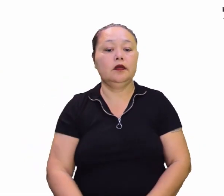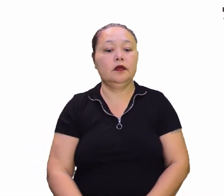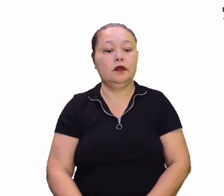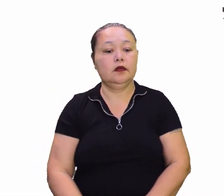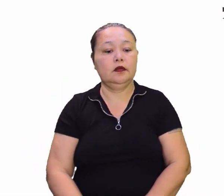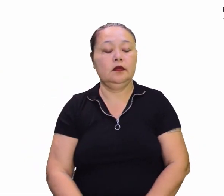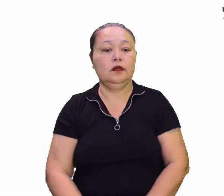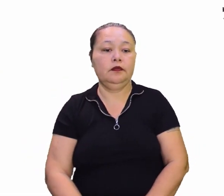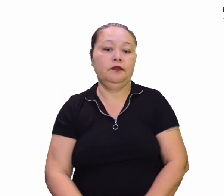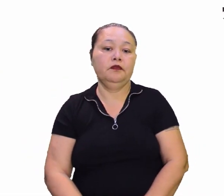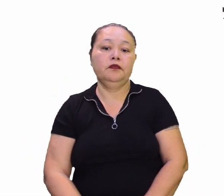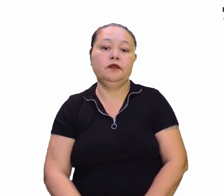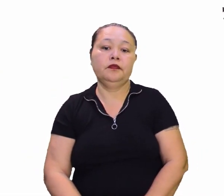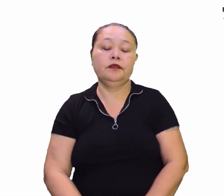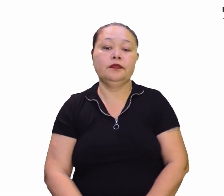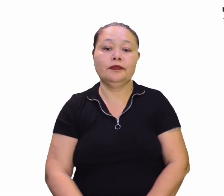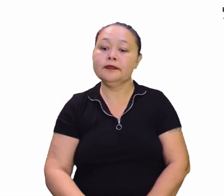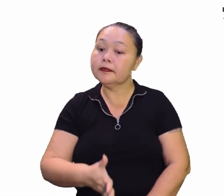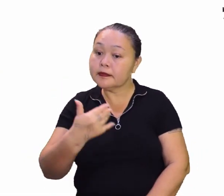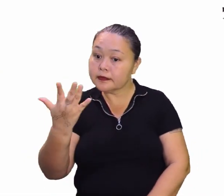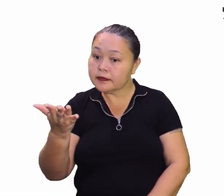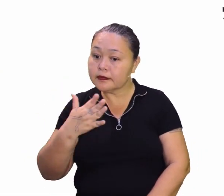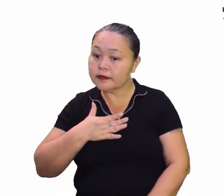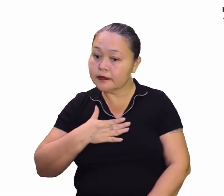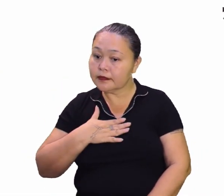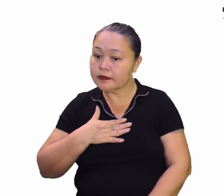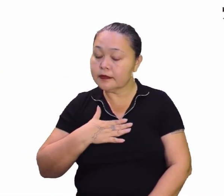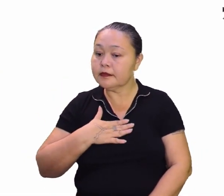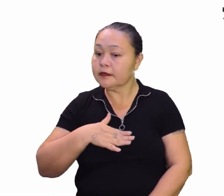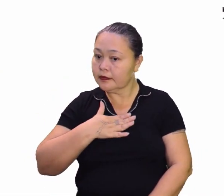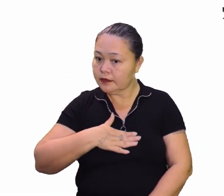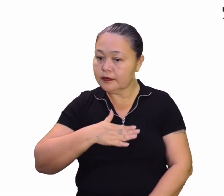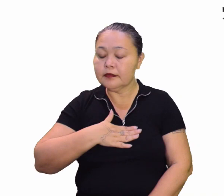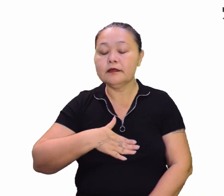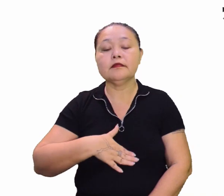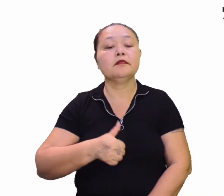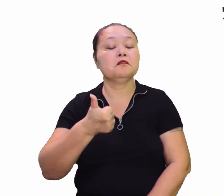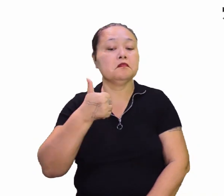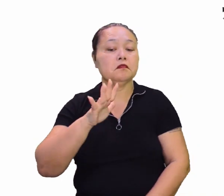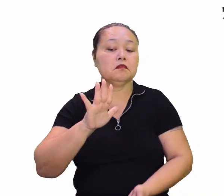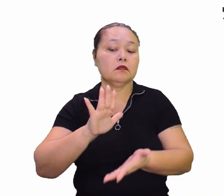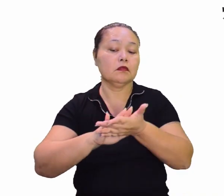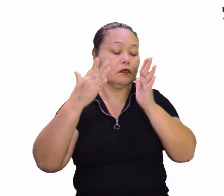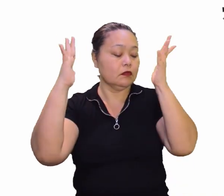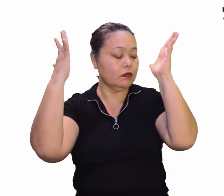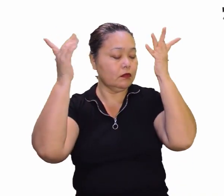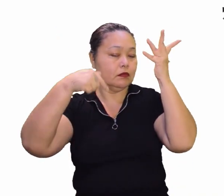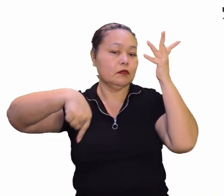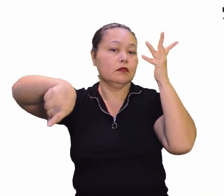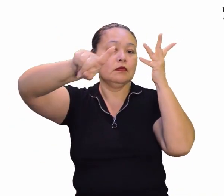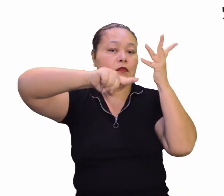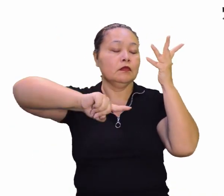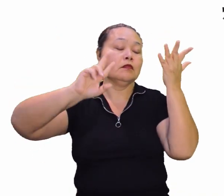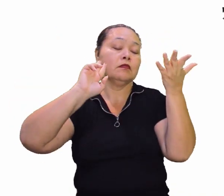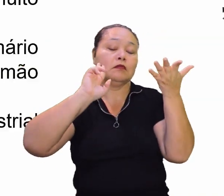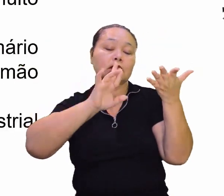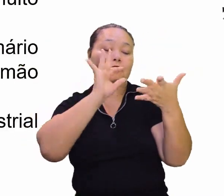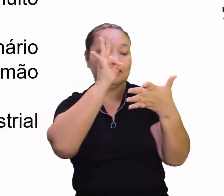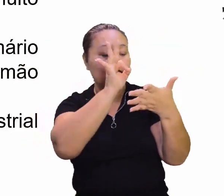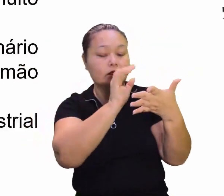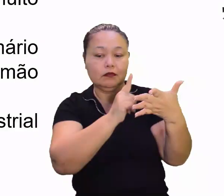Beleza. Mamão com açúcar, tranquilo? Tranquilo essa questão aí. Fechou. Parabéns a todo mundo aí, que tenho certeza que todo mundo acertou,